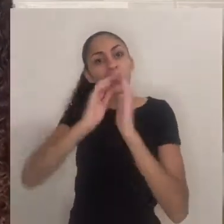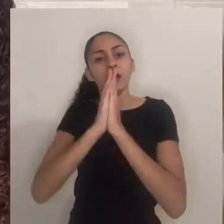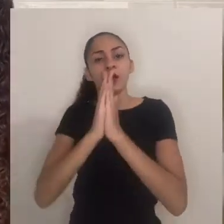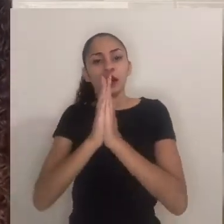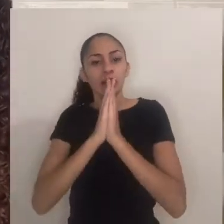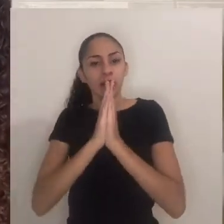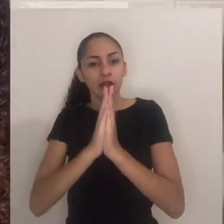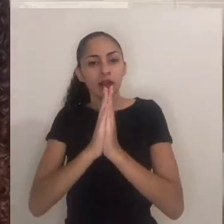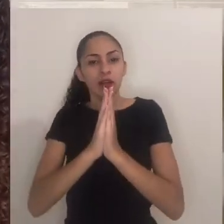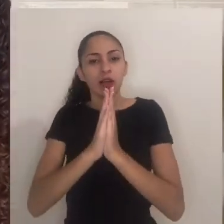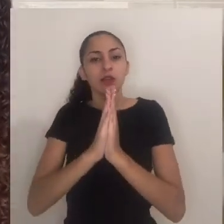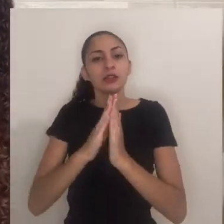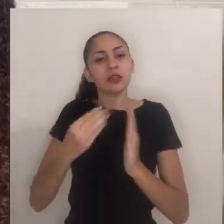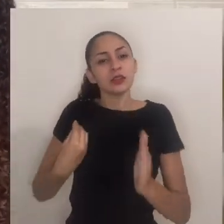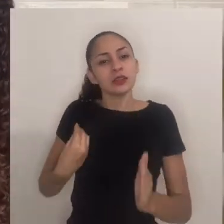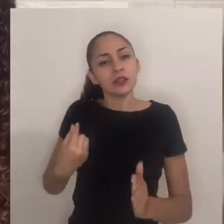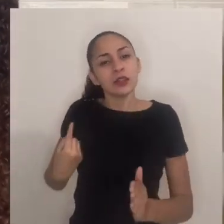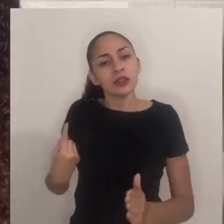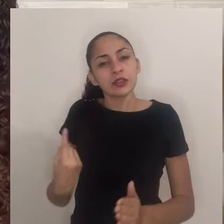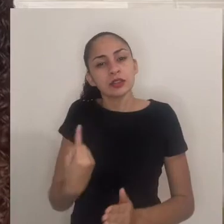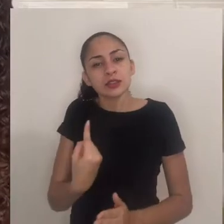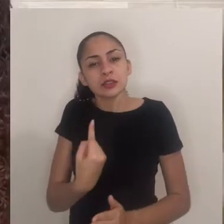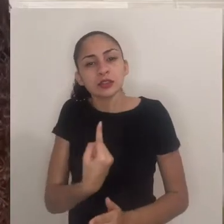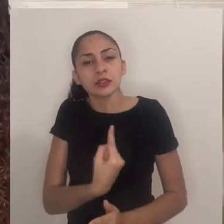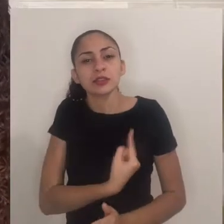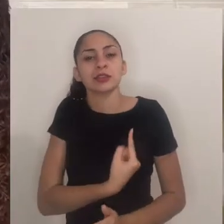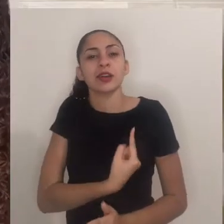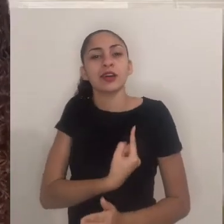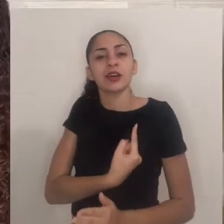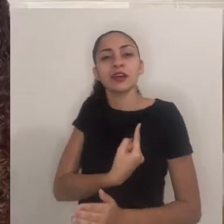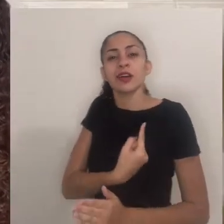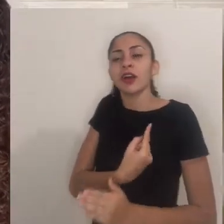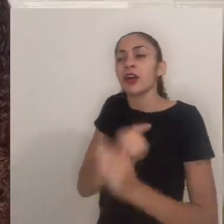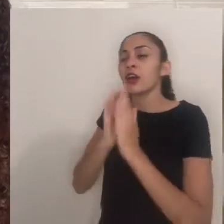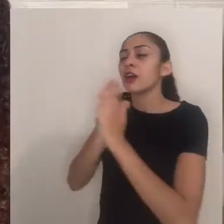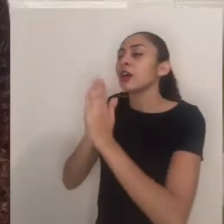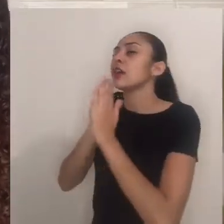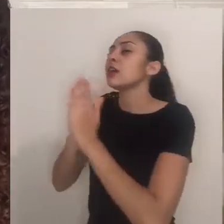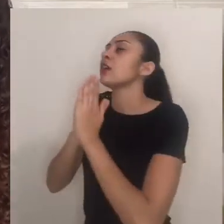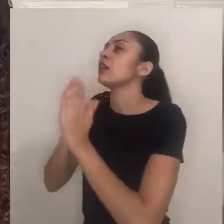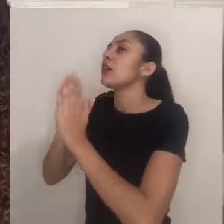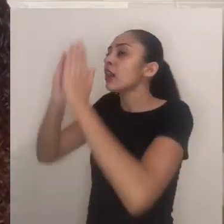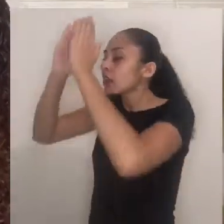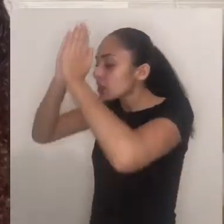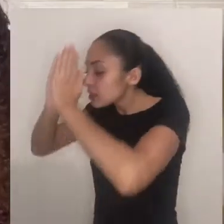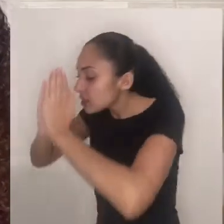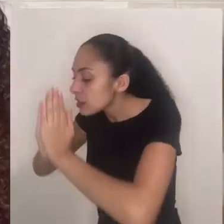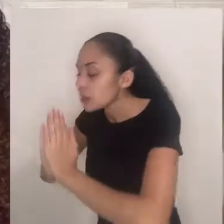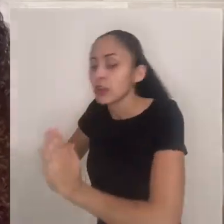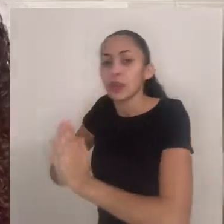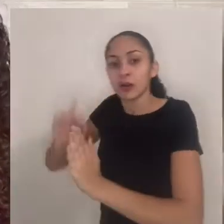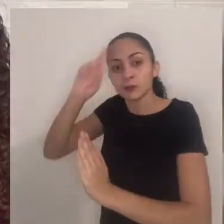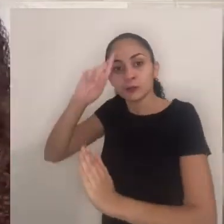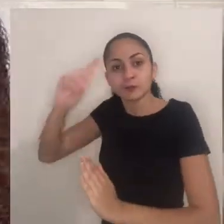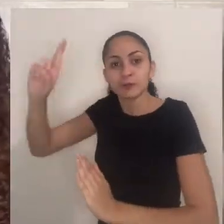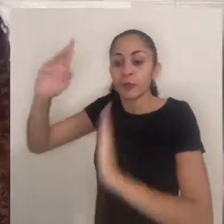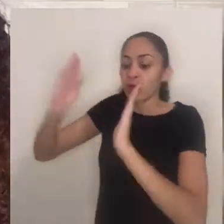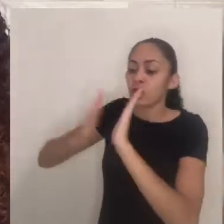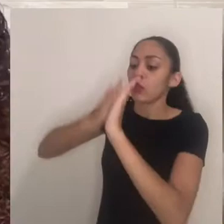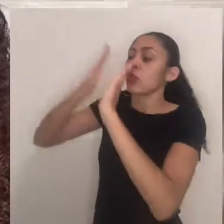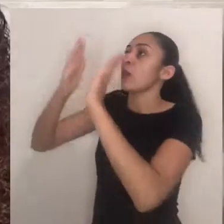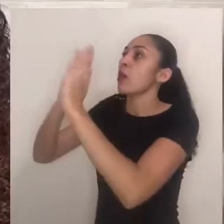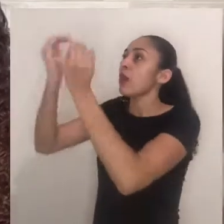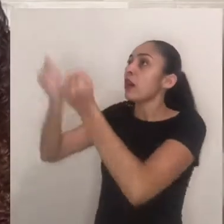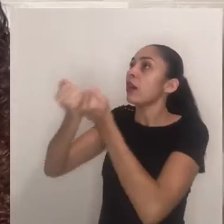Através da oração, nós precisamos desempenhar alguns princípios básicos, como a adoração e louvor ao nosso Deus, que é o